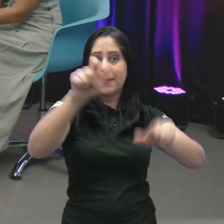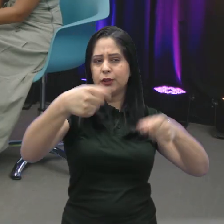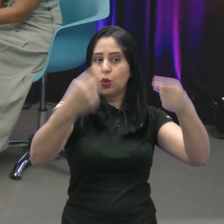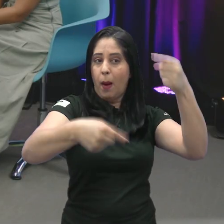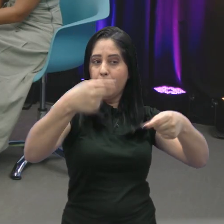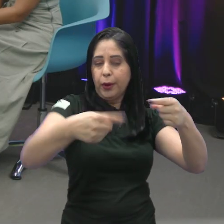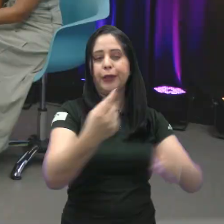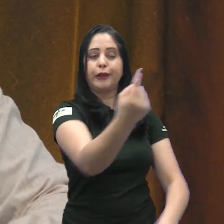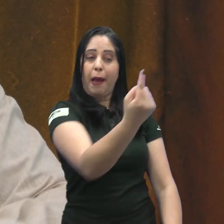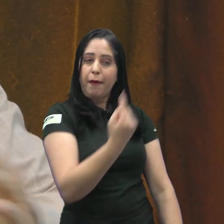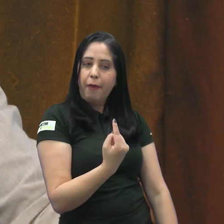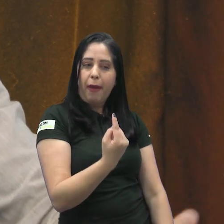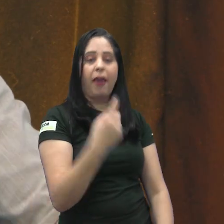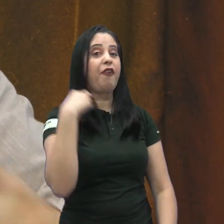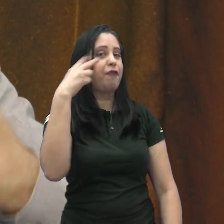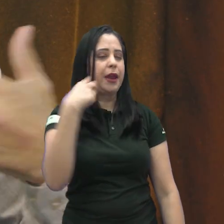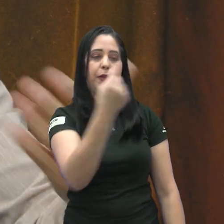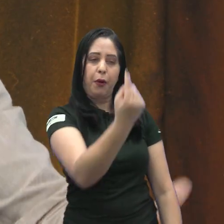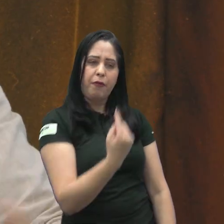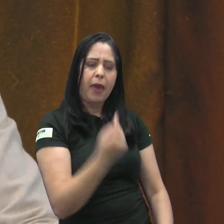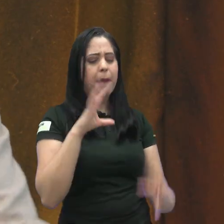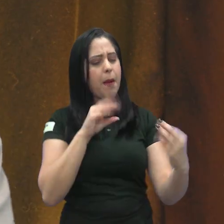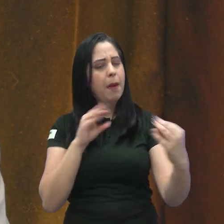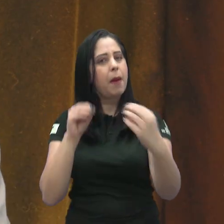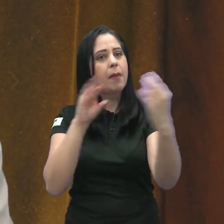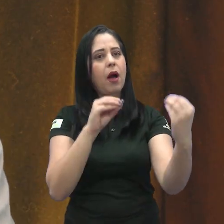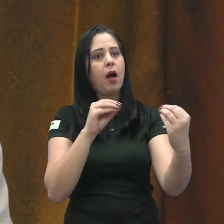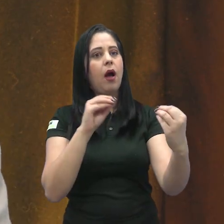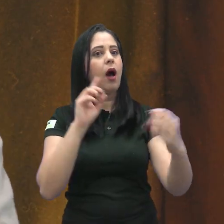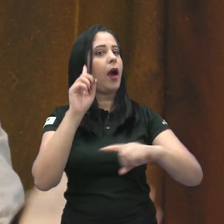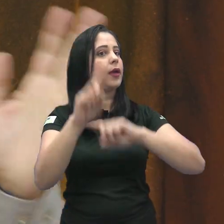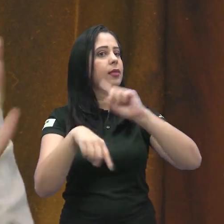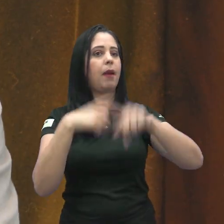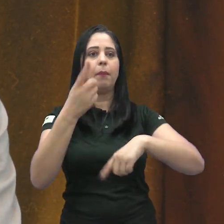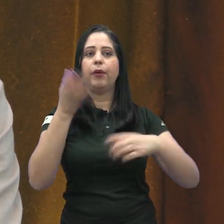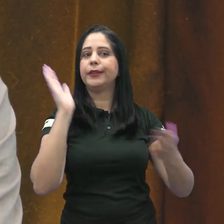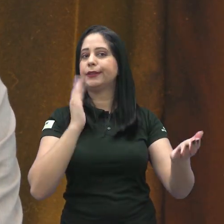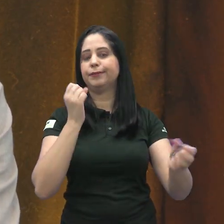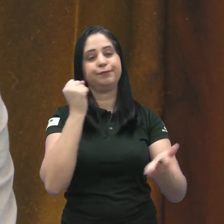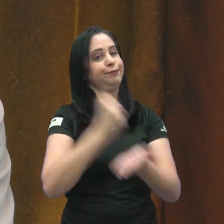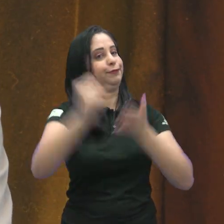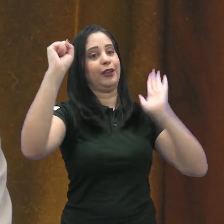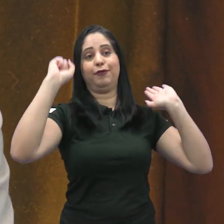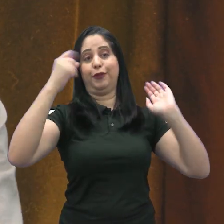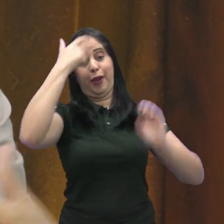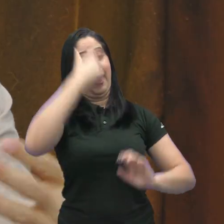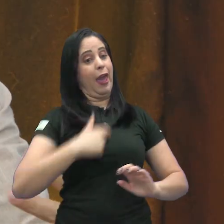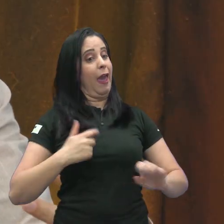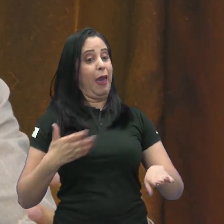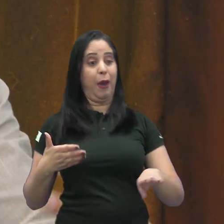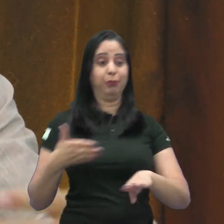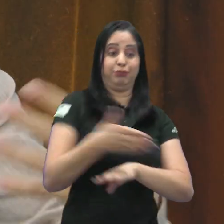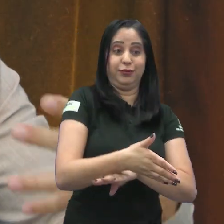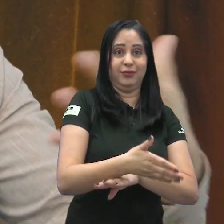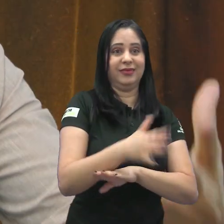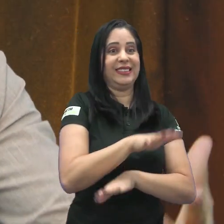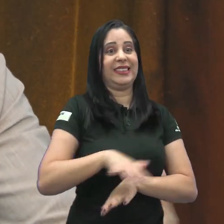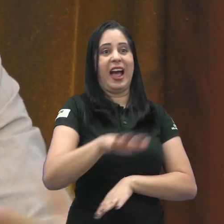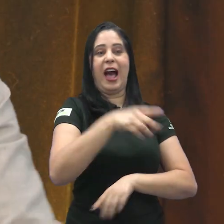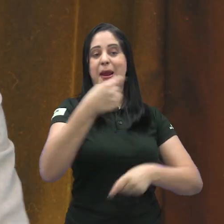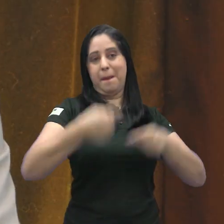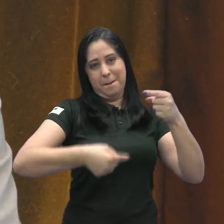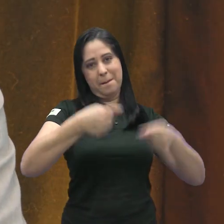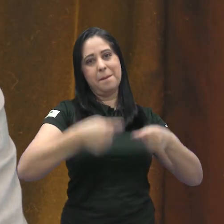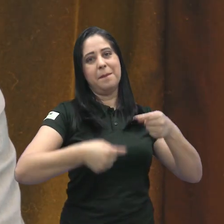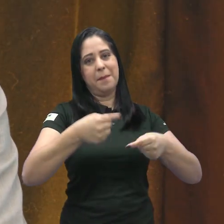passava político, conversava, e você acaba conversando, e vai. Quando você vê, você está dentro. Mais ou menos eu me envolvi dessa